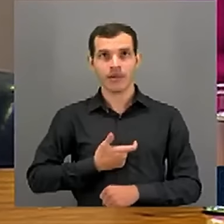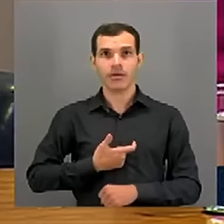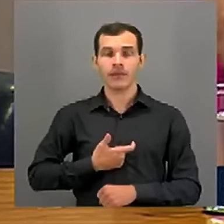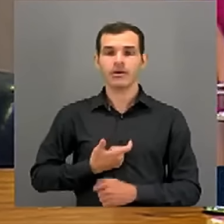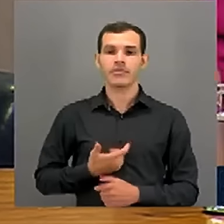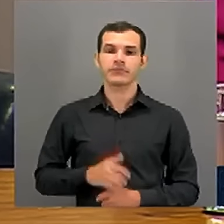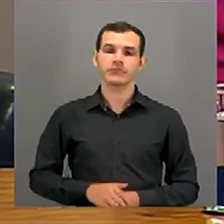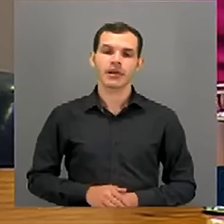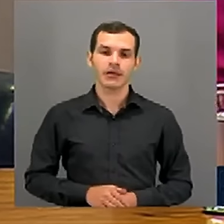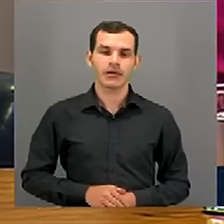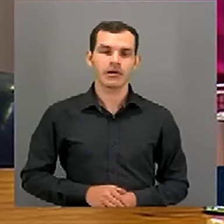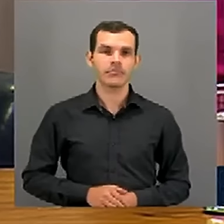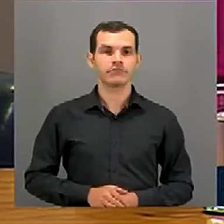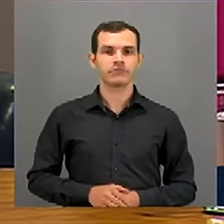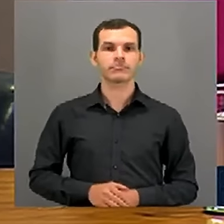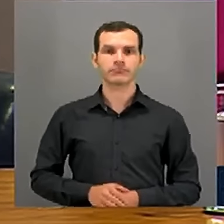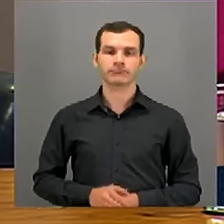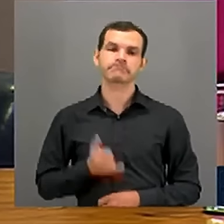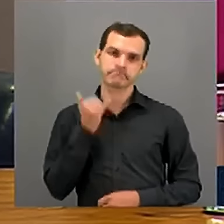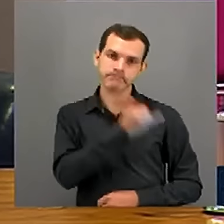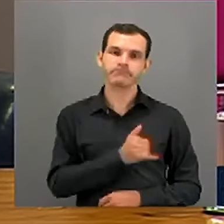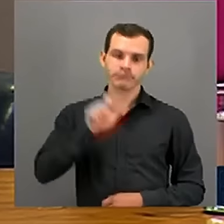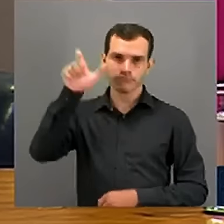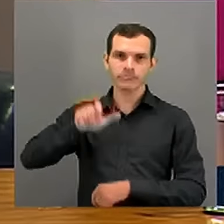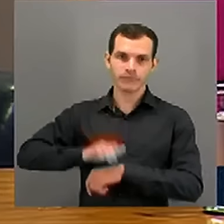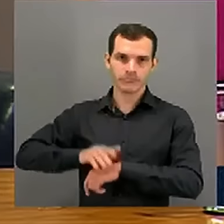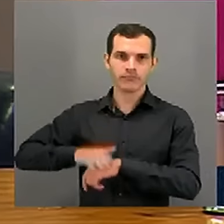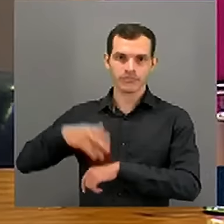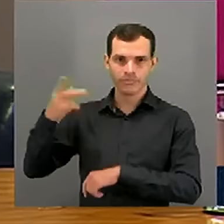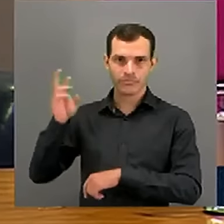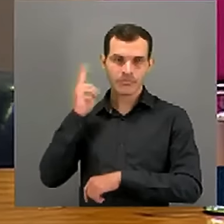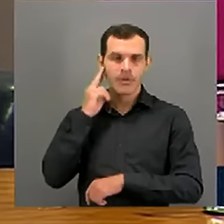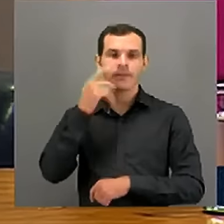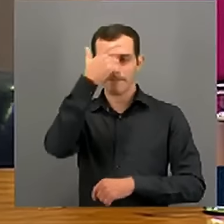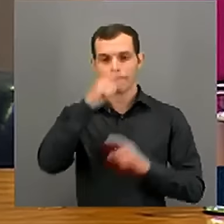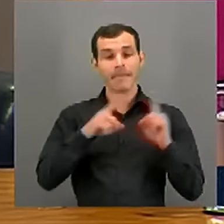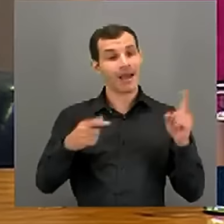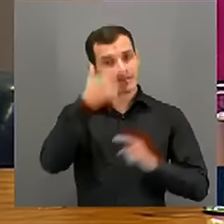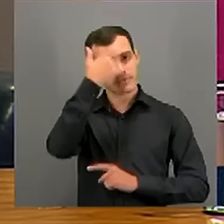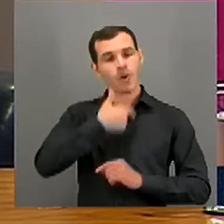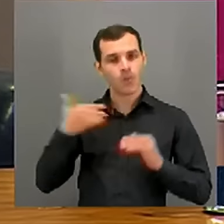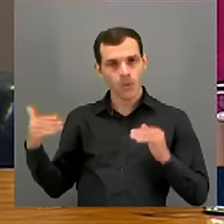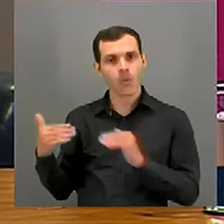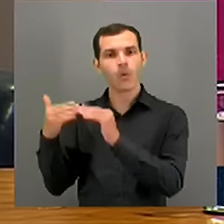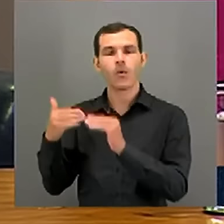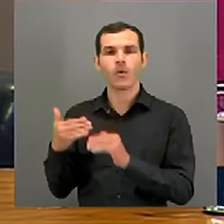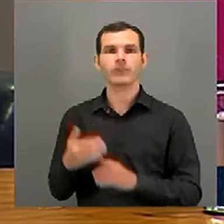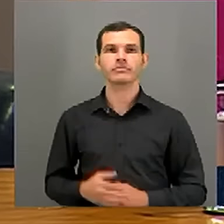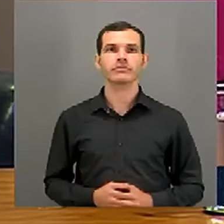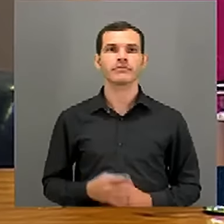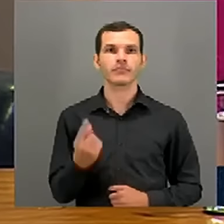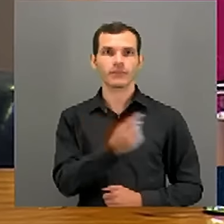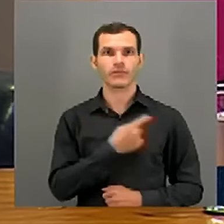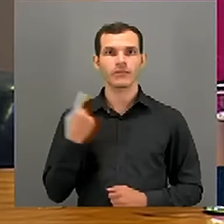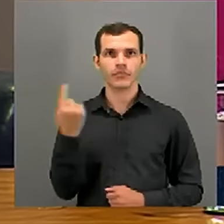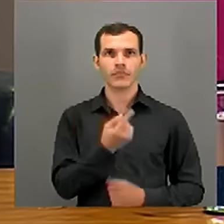dele, evidente, mas eu concordo 100% com ele, nós estamos entrando